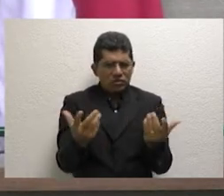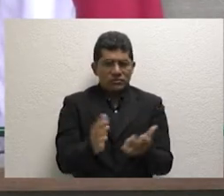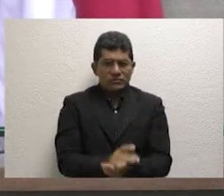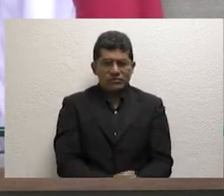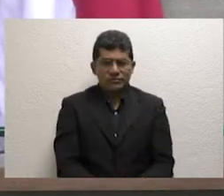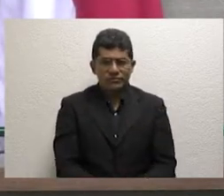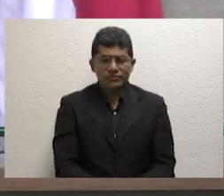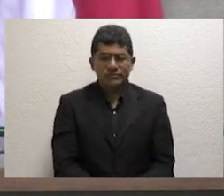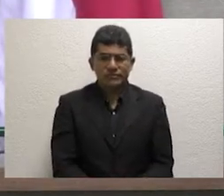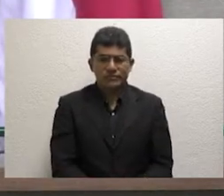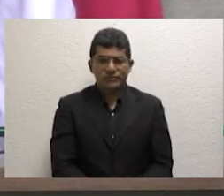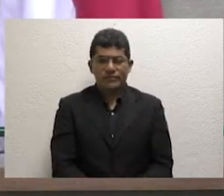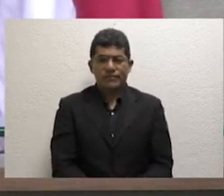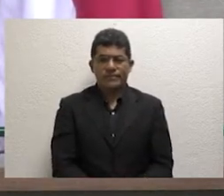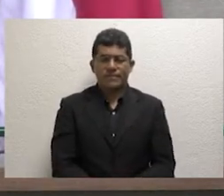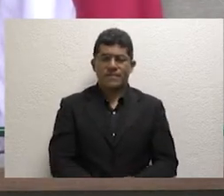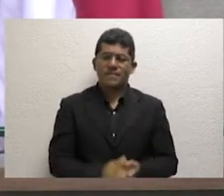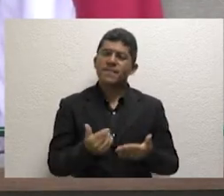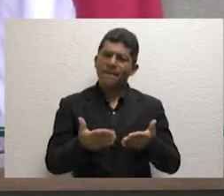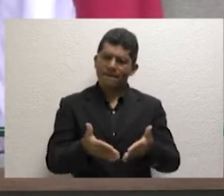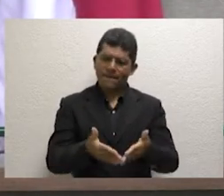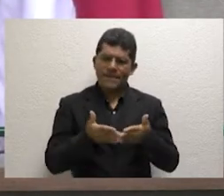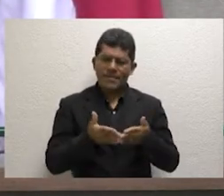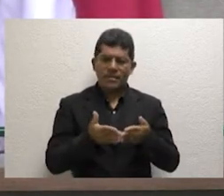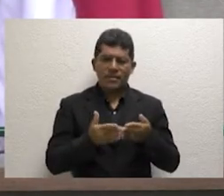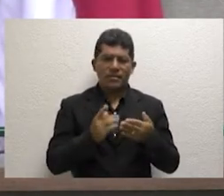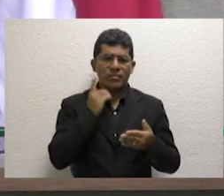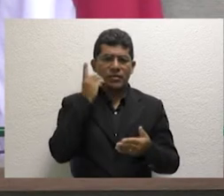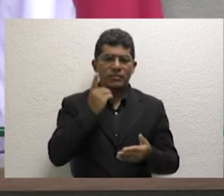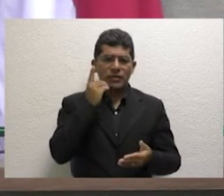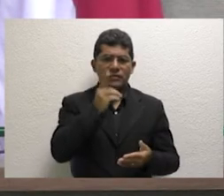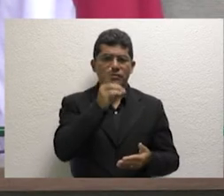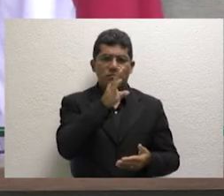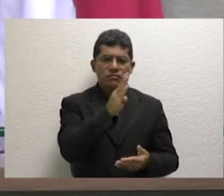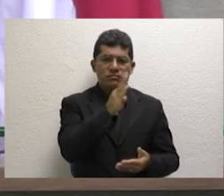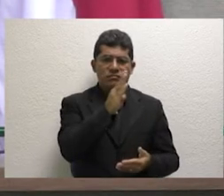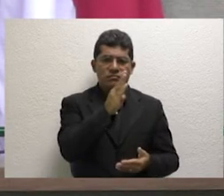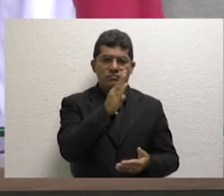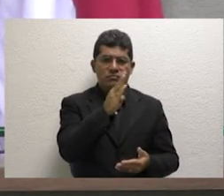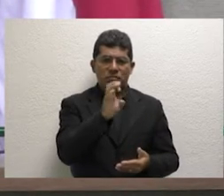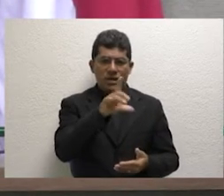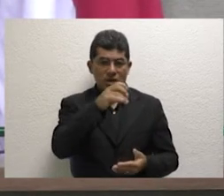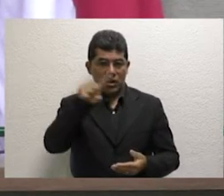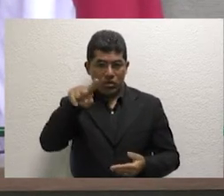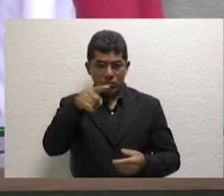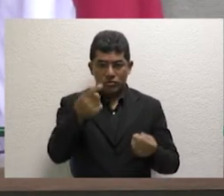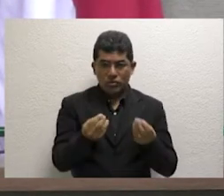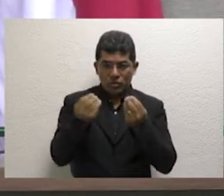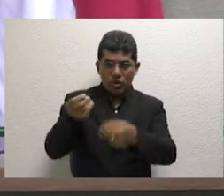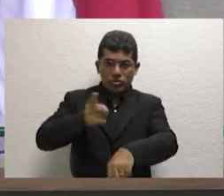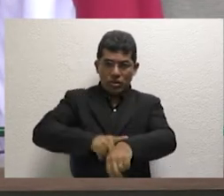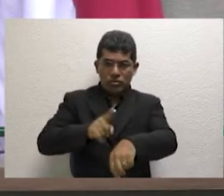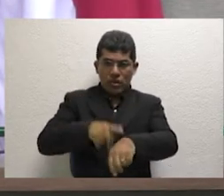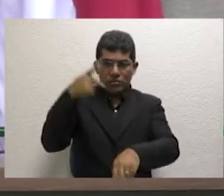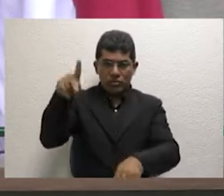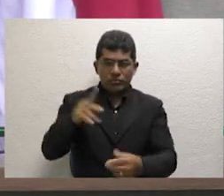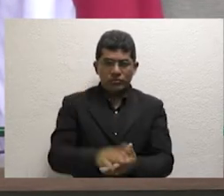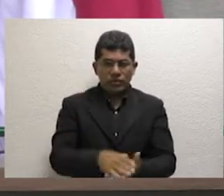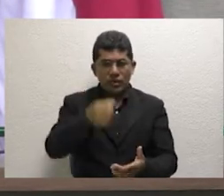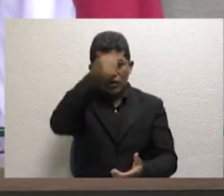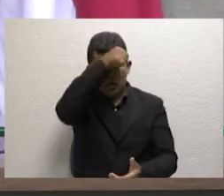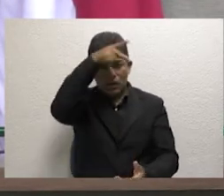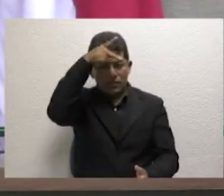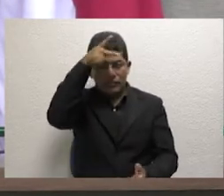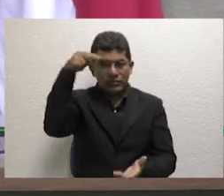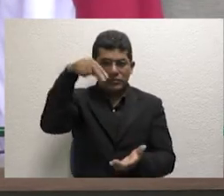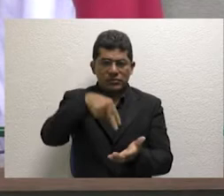tempo permissão deputado Belarmino Lins vossa excelência destinou seu tempo ao prefeito que